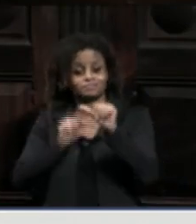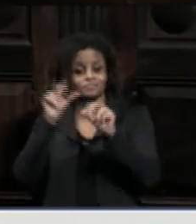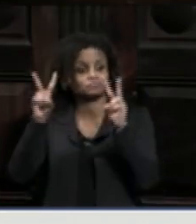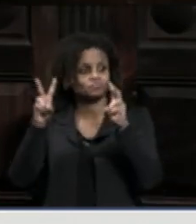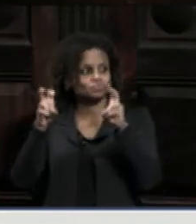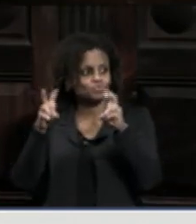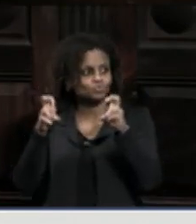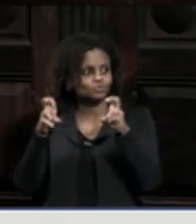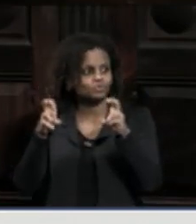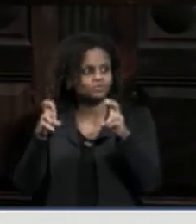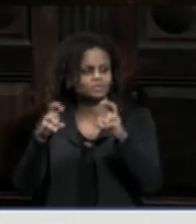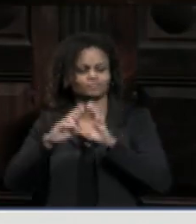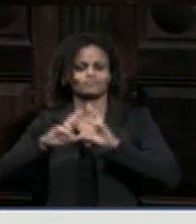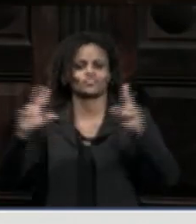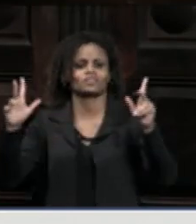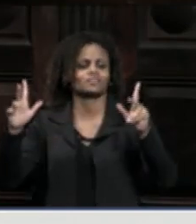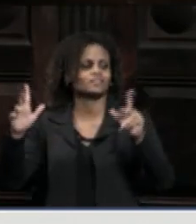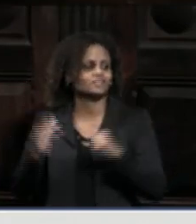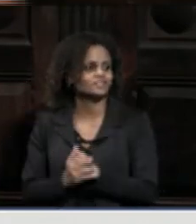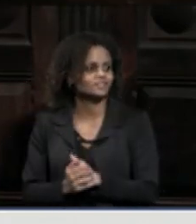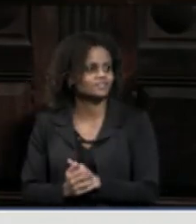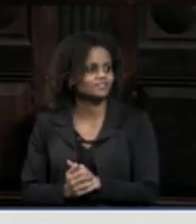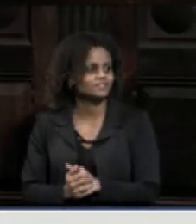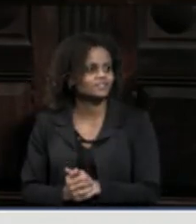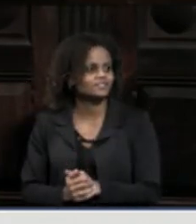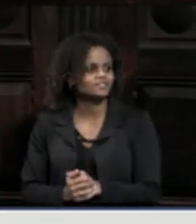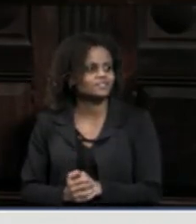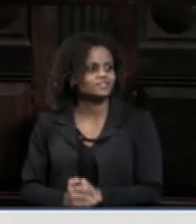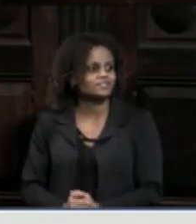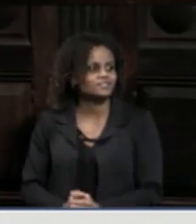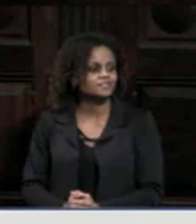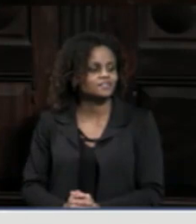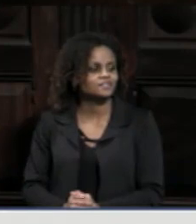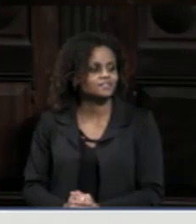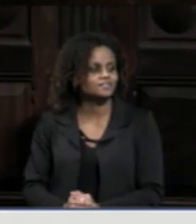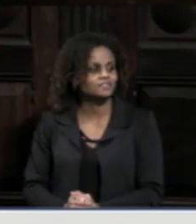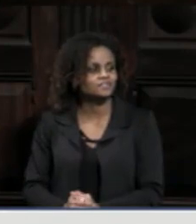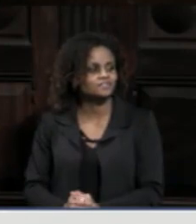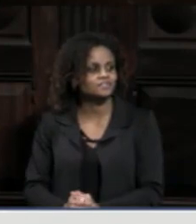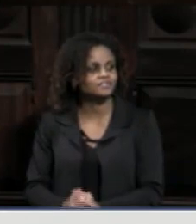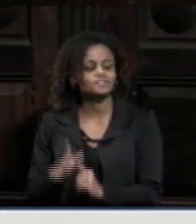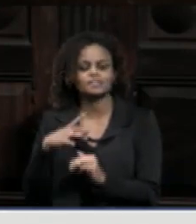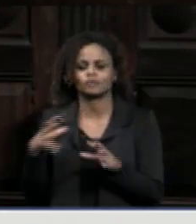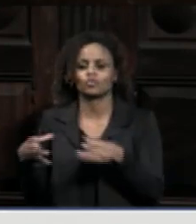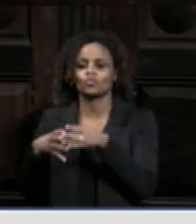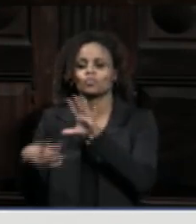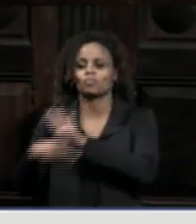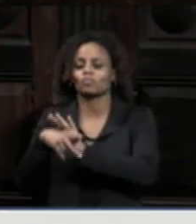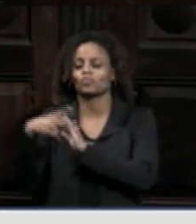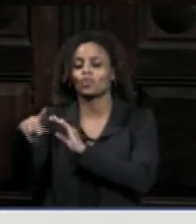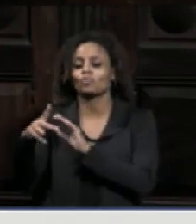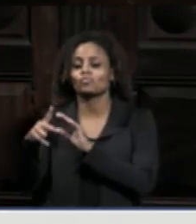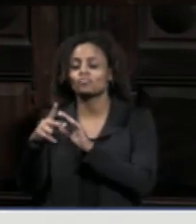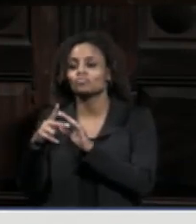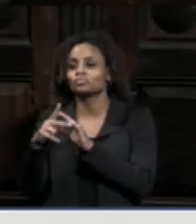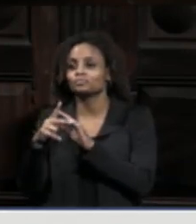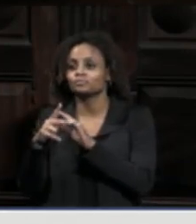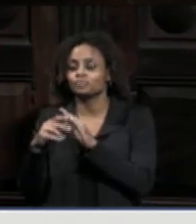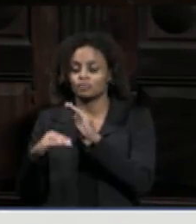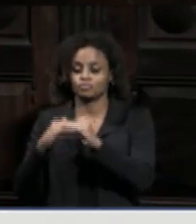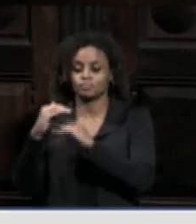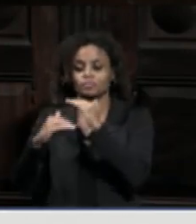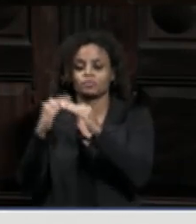ao contrário, nem aquela equipe aí da recuperação fiscal, aqueles dois